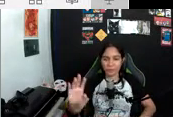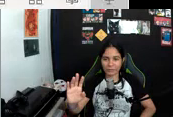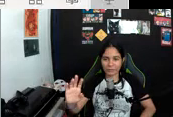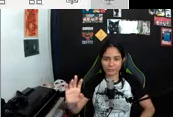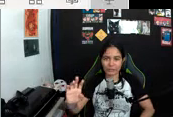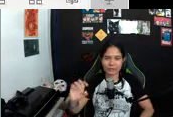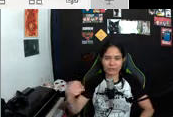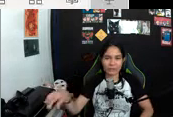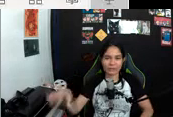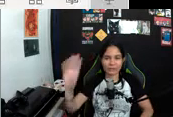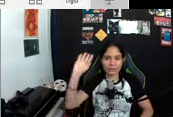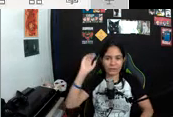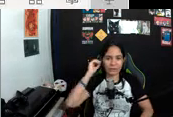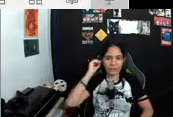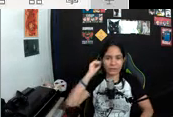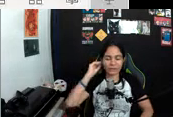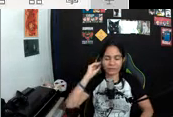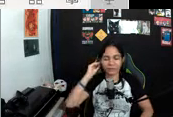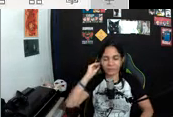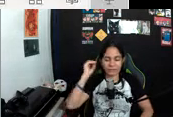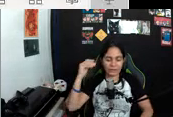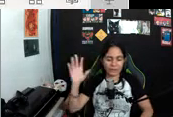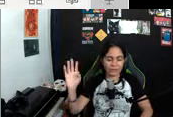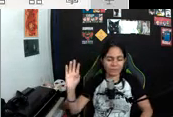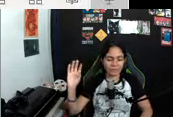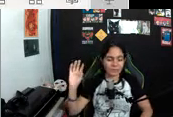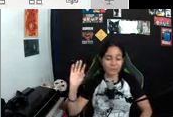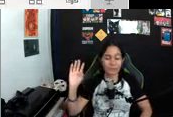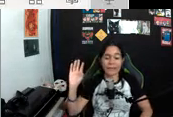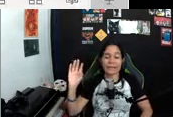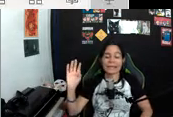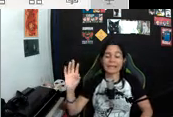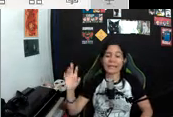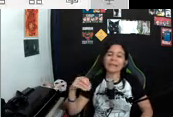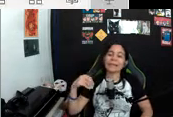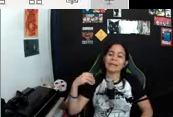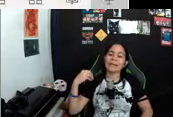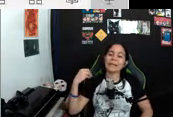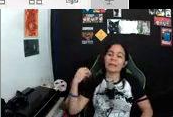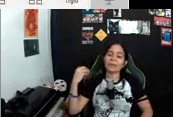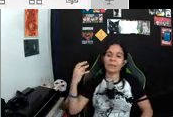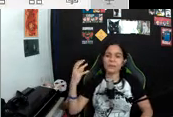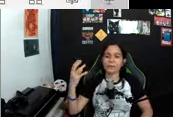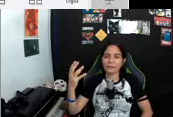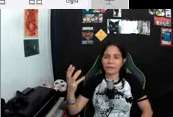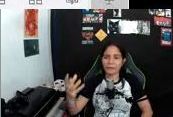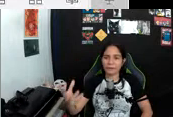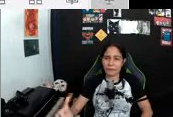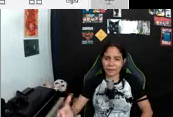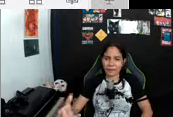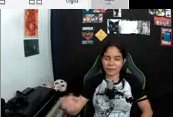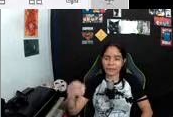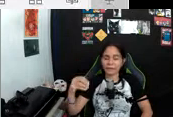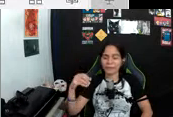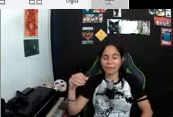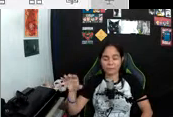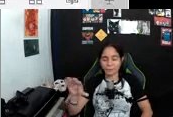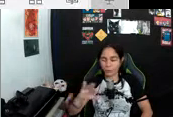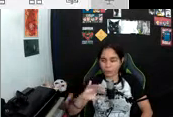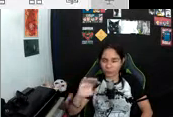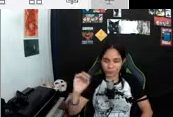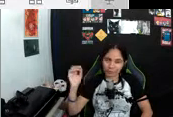ir embora, né? Sai daquele paciente, já ir para outro para poder ir embora para casa. E aí, quando ele vai falar,